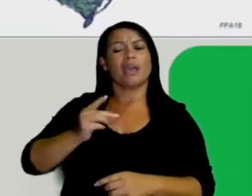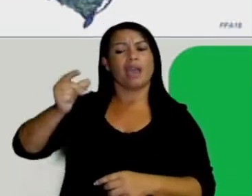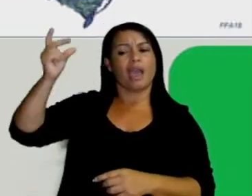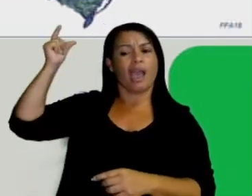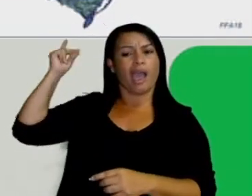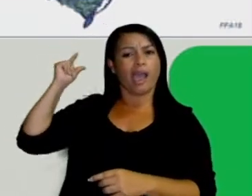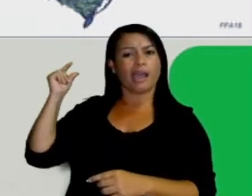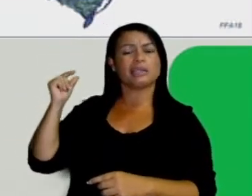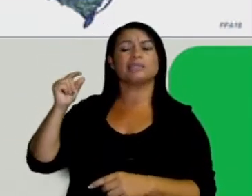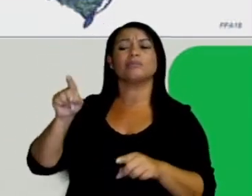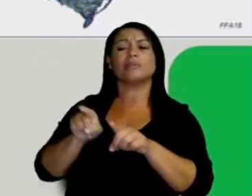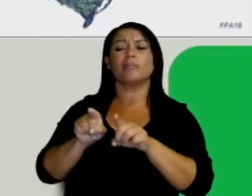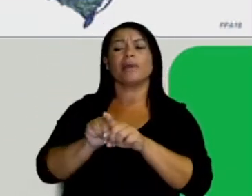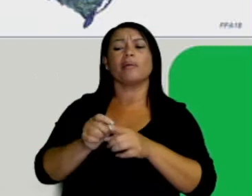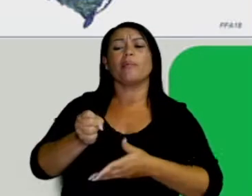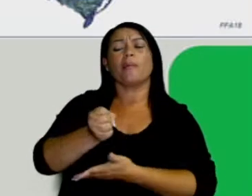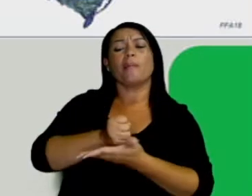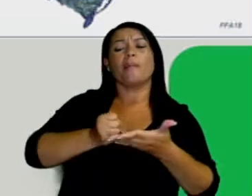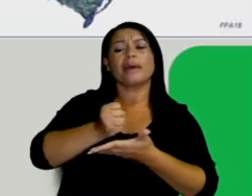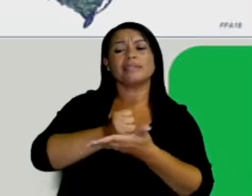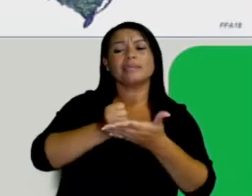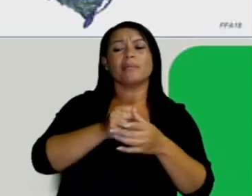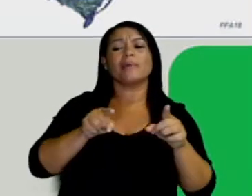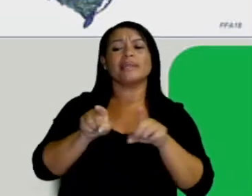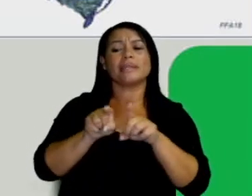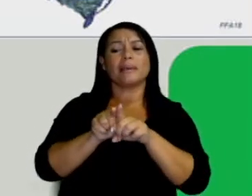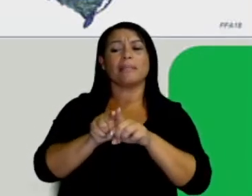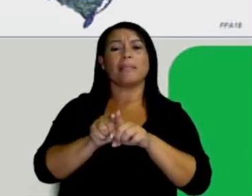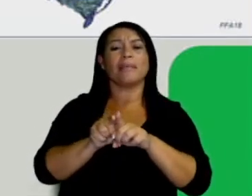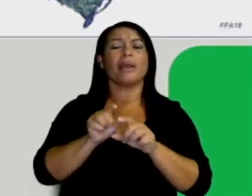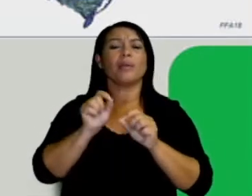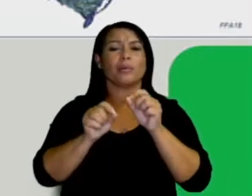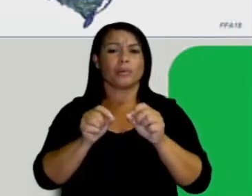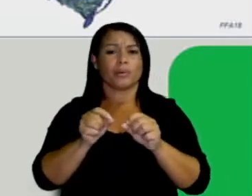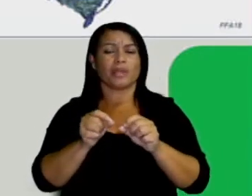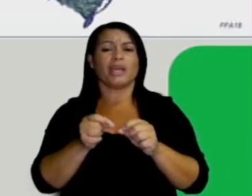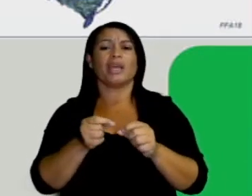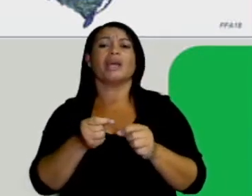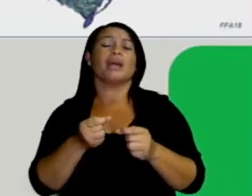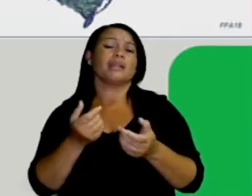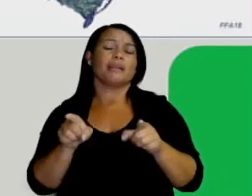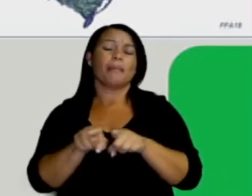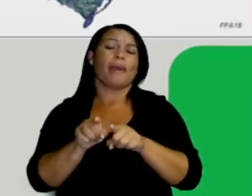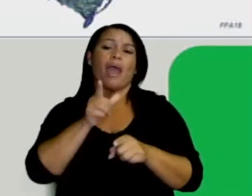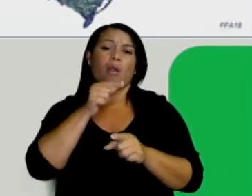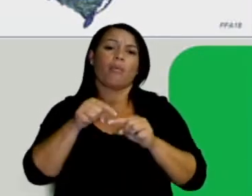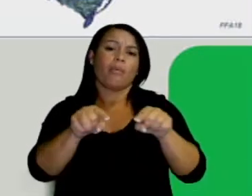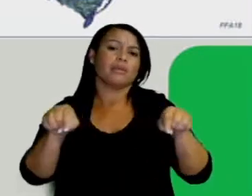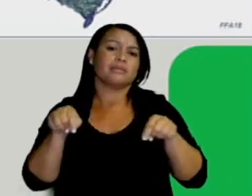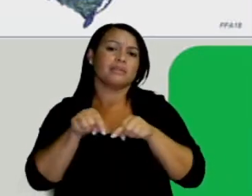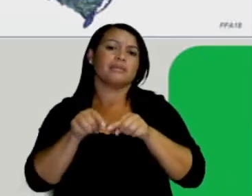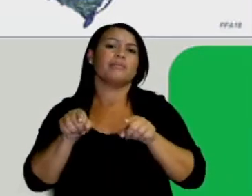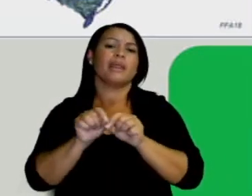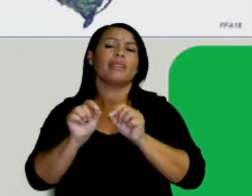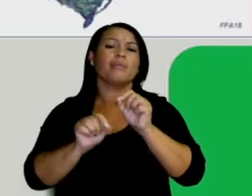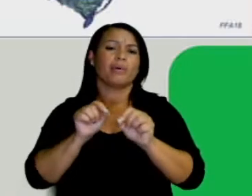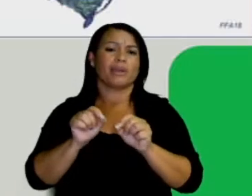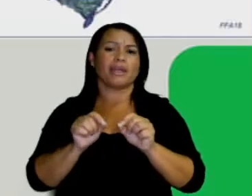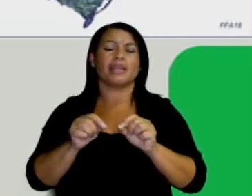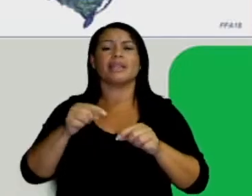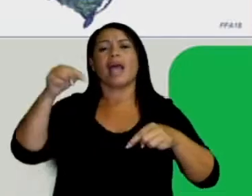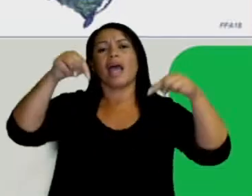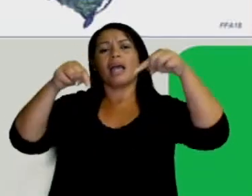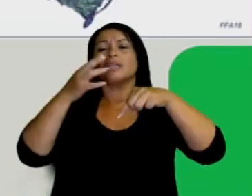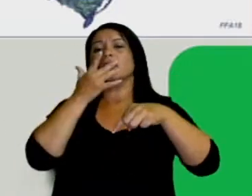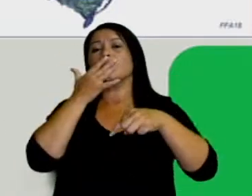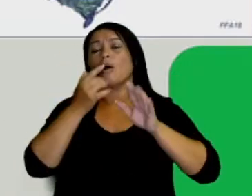e constituído basicamente por unidades cratônicas ou escudos e bacias sedimentares, como está destacado, né, na